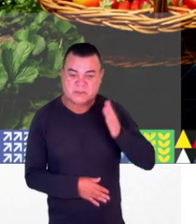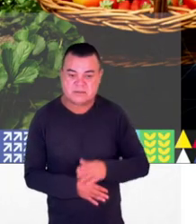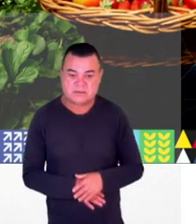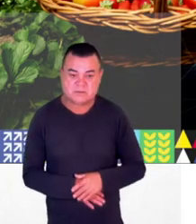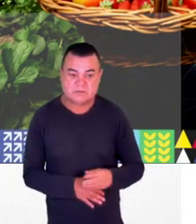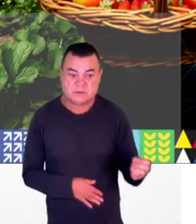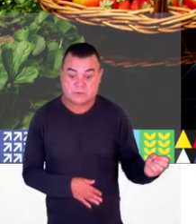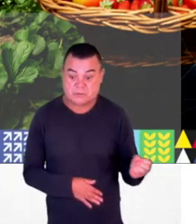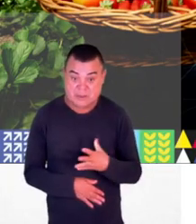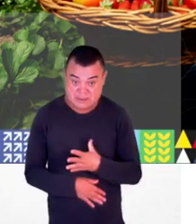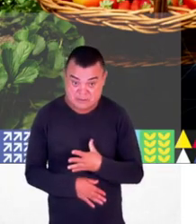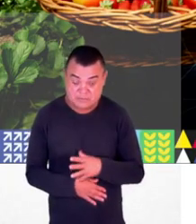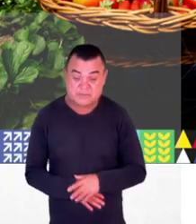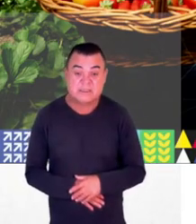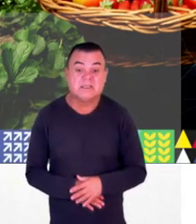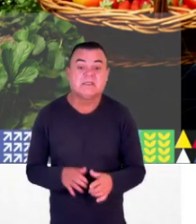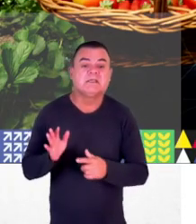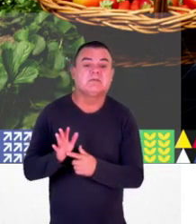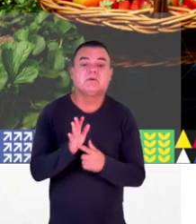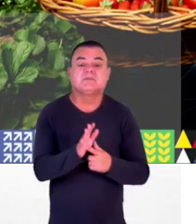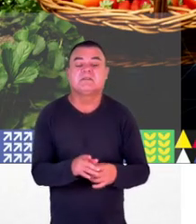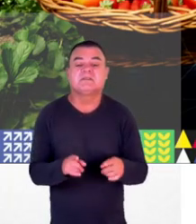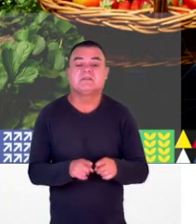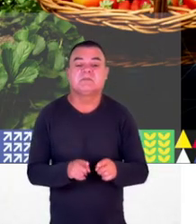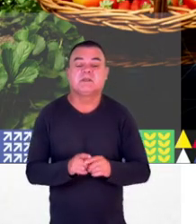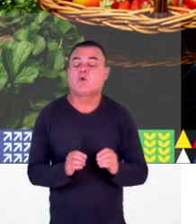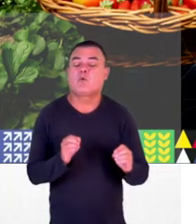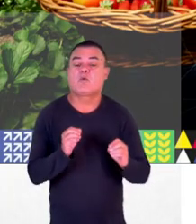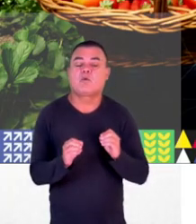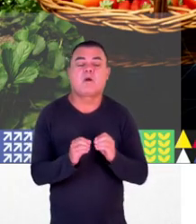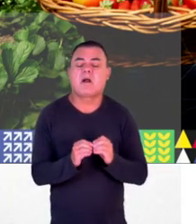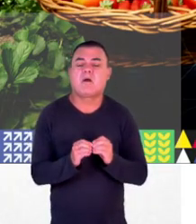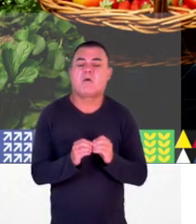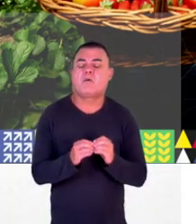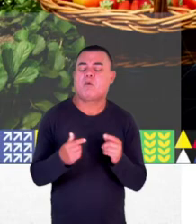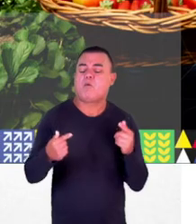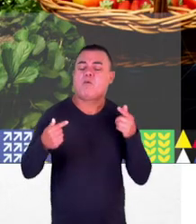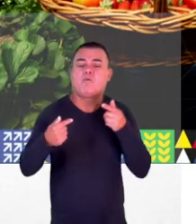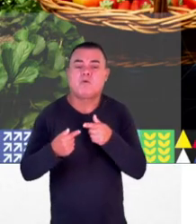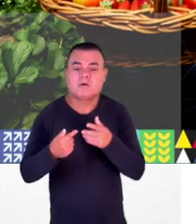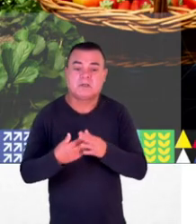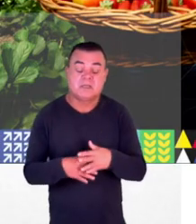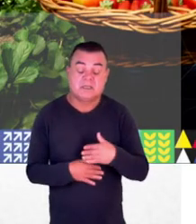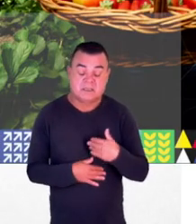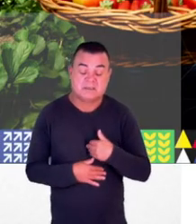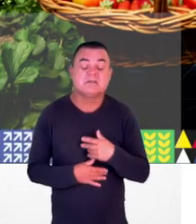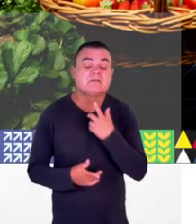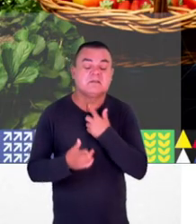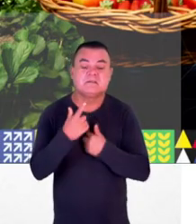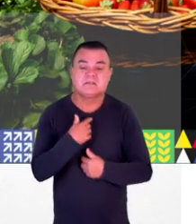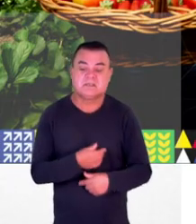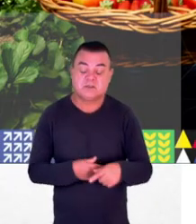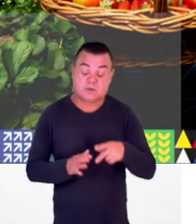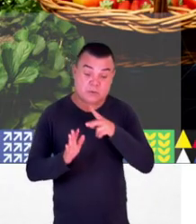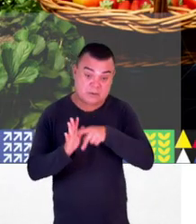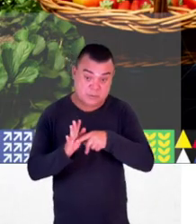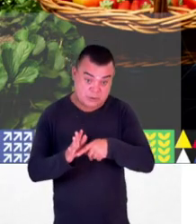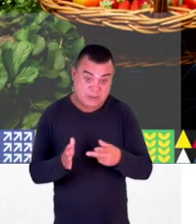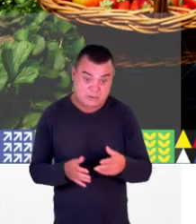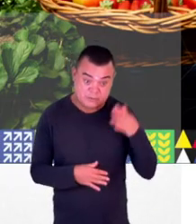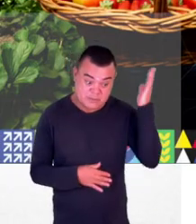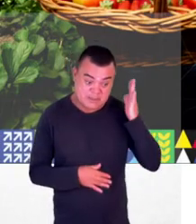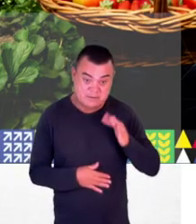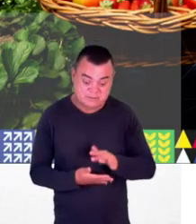né E aí trazer um pouquinho então do Qual que é o objetivo O que que a gente pretende com o Plano Brasil sem fome né então